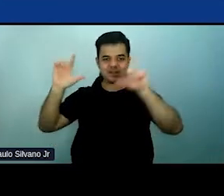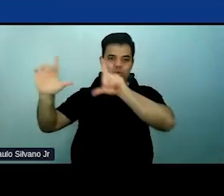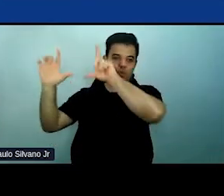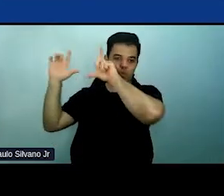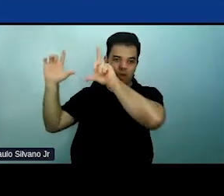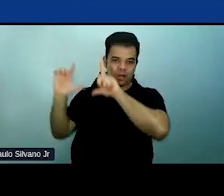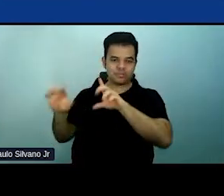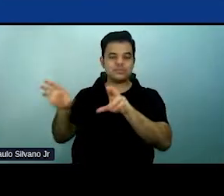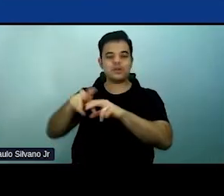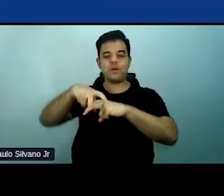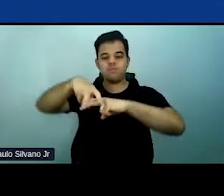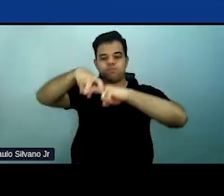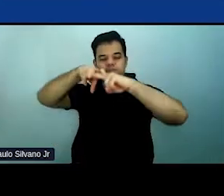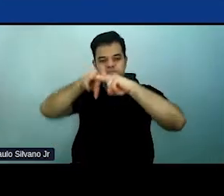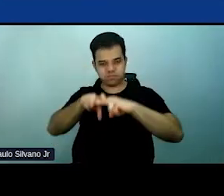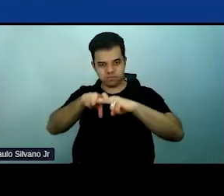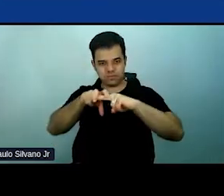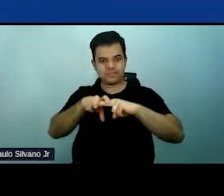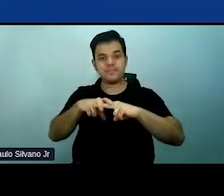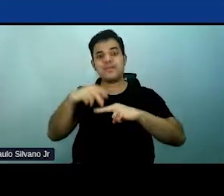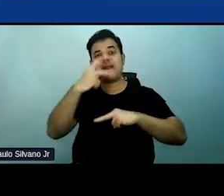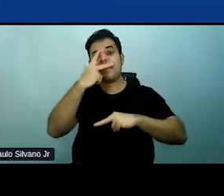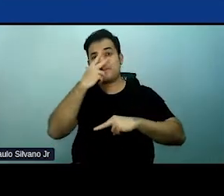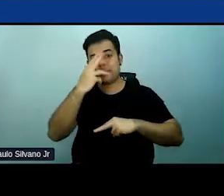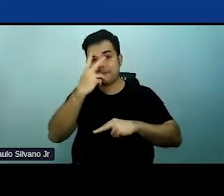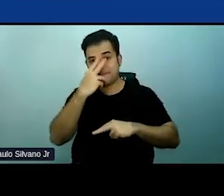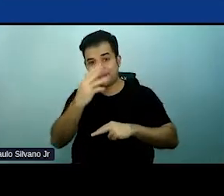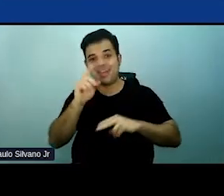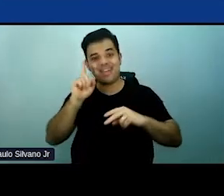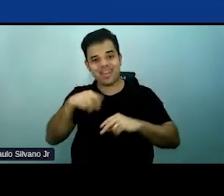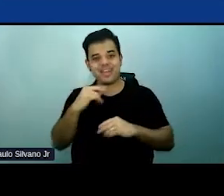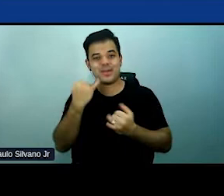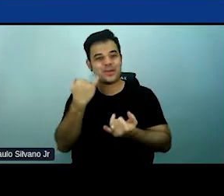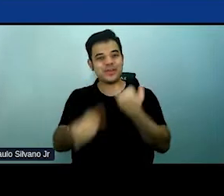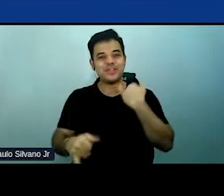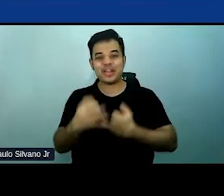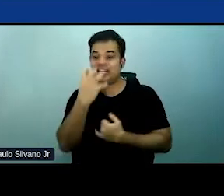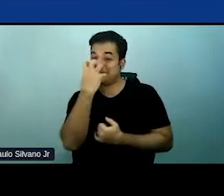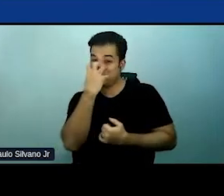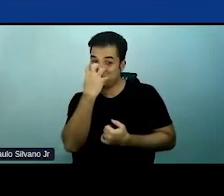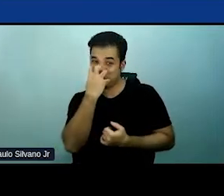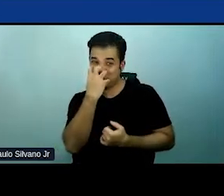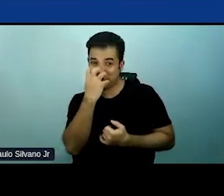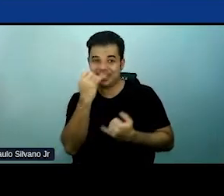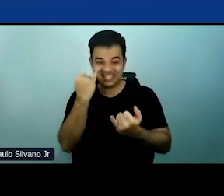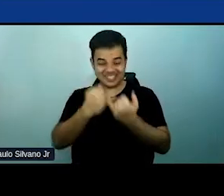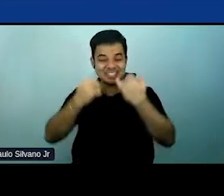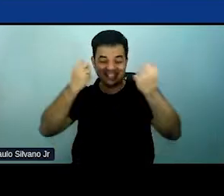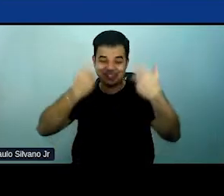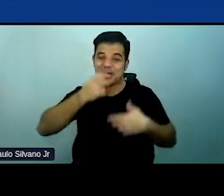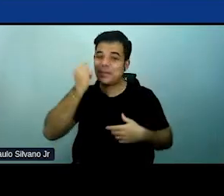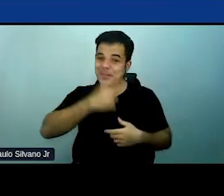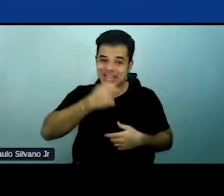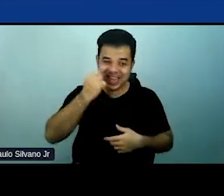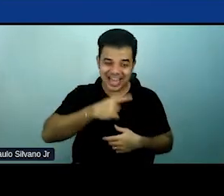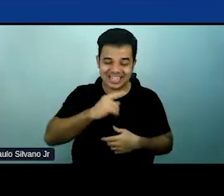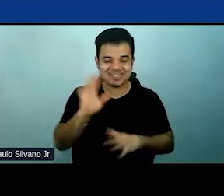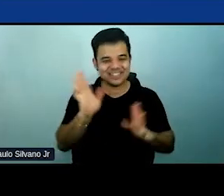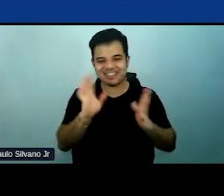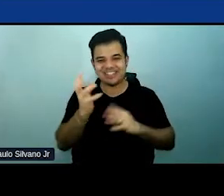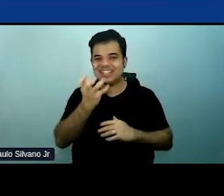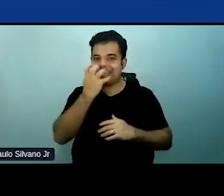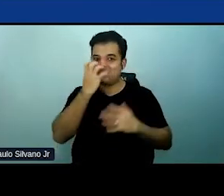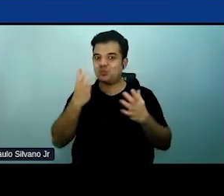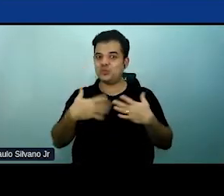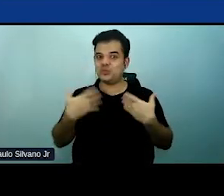uma poltrona. Pontualmente pode parecer uma cachorra, como a Wanda já apareceu, então só para ninguém se